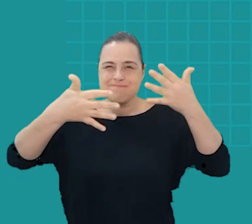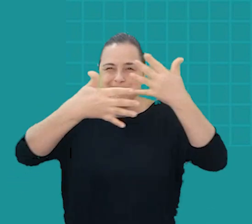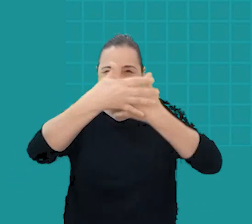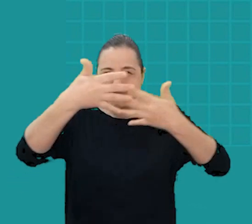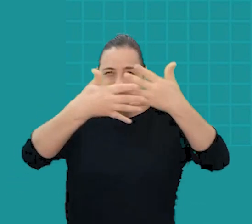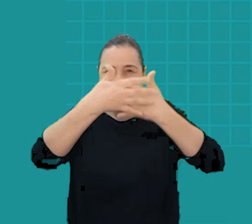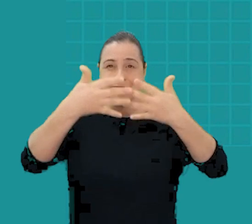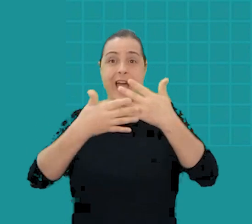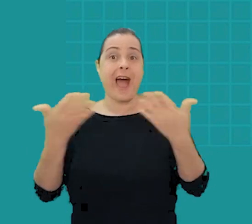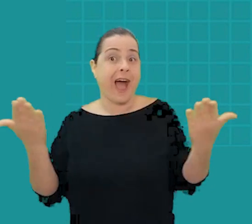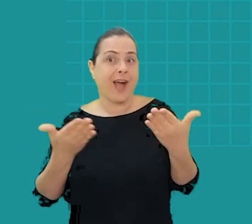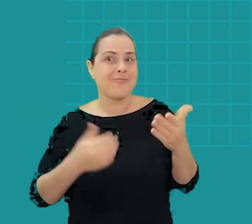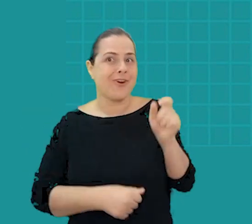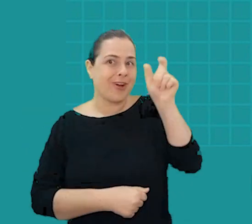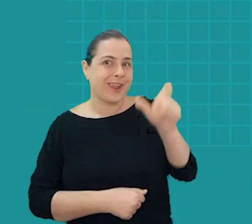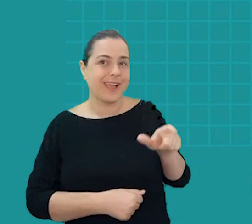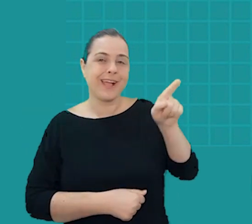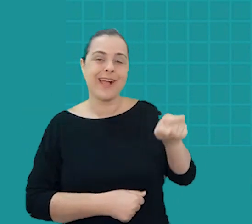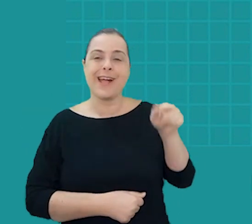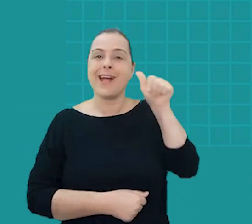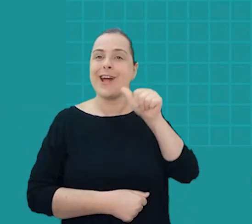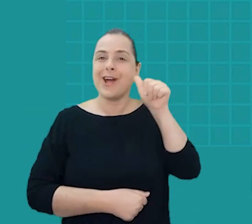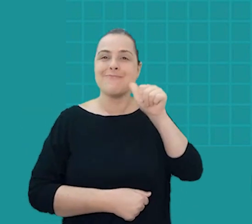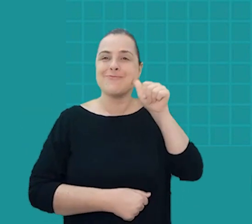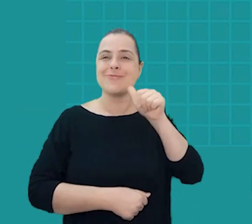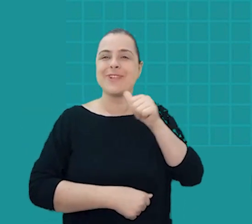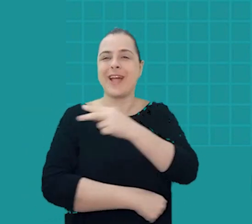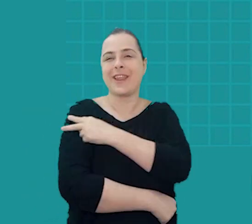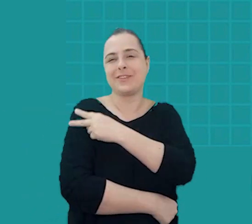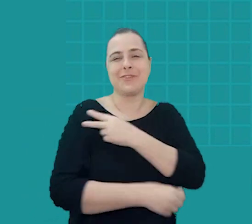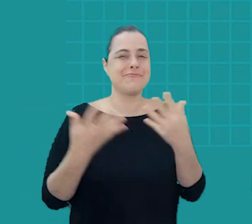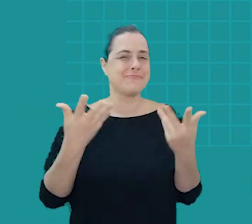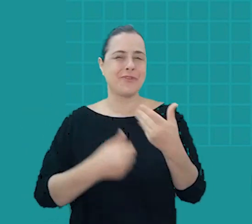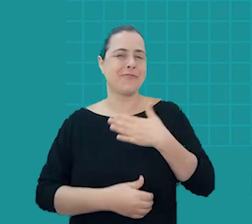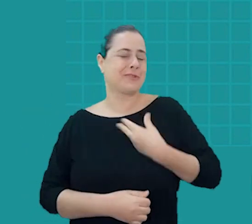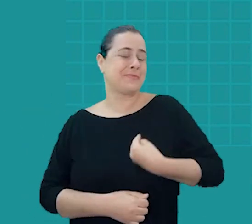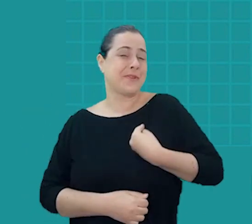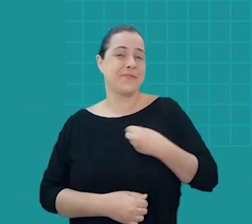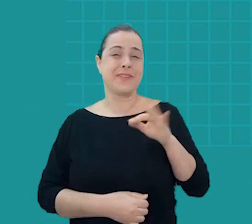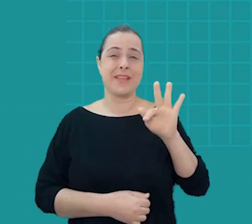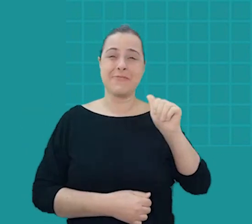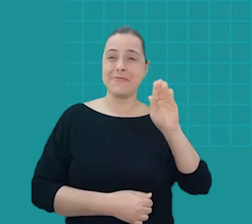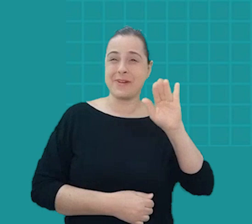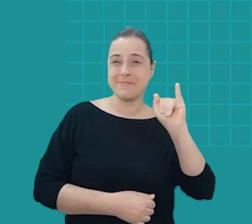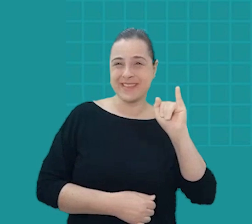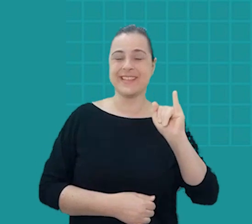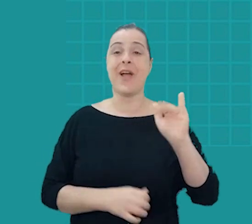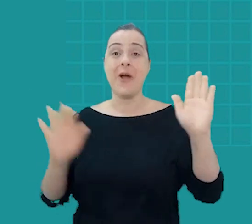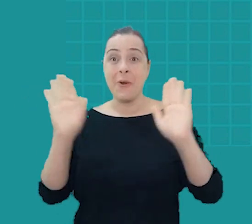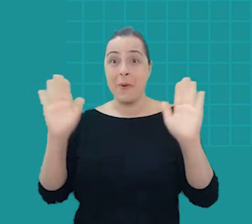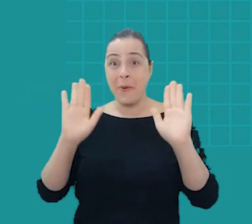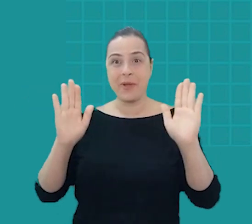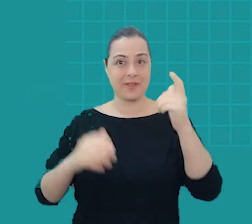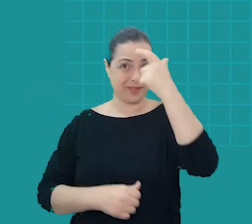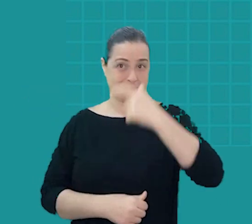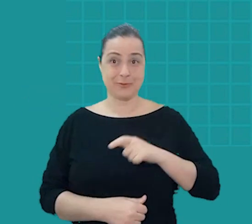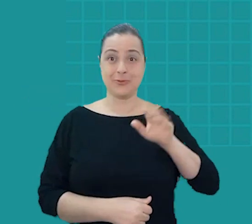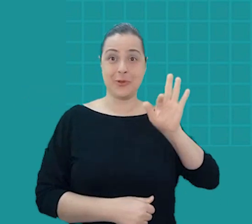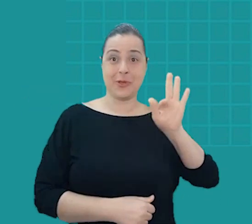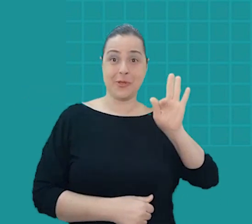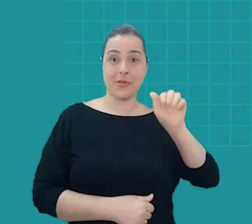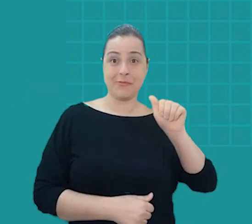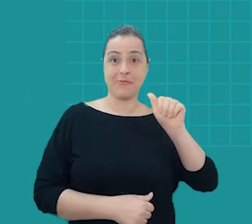bola para a musa da minha vida, para a minha chefa, Fabiana Gutierrez. Oi, pessoal. Bom, sou Fabi